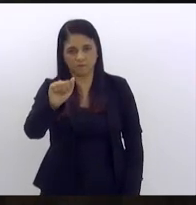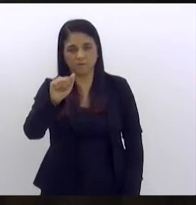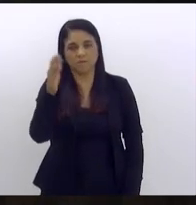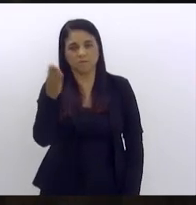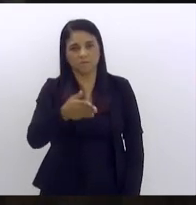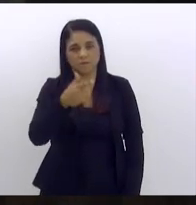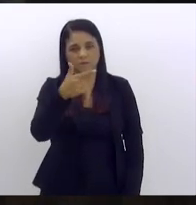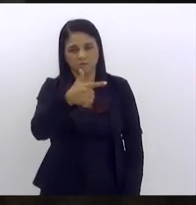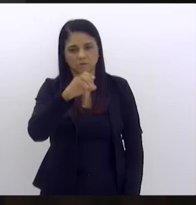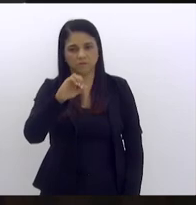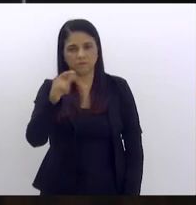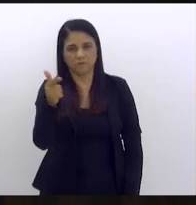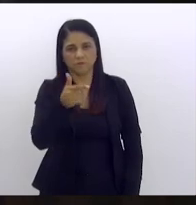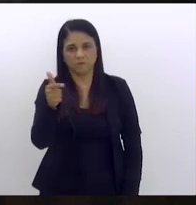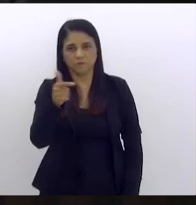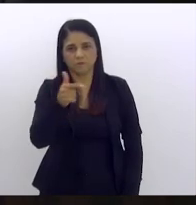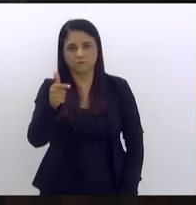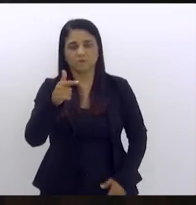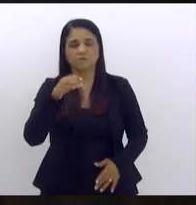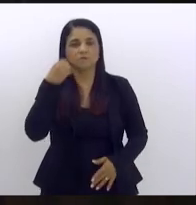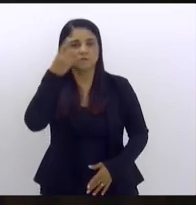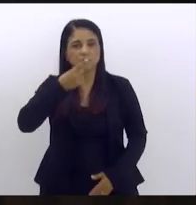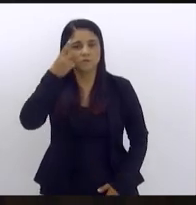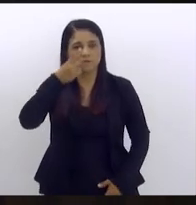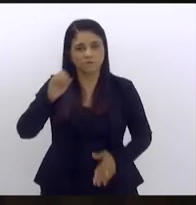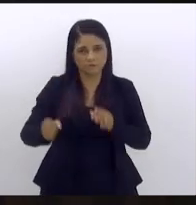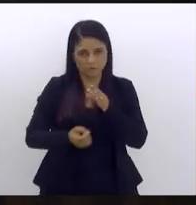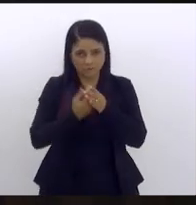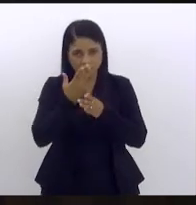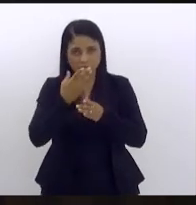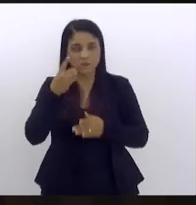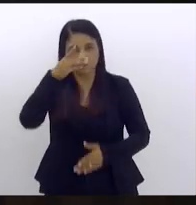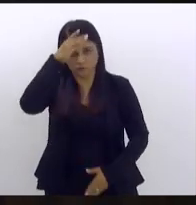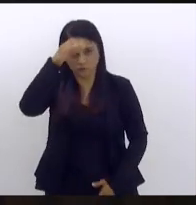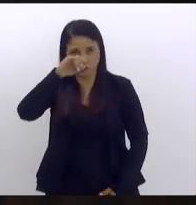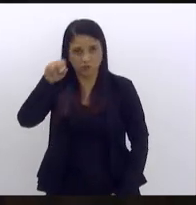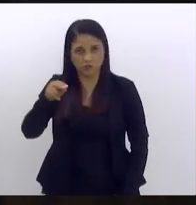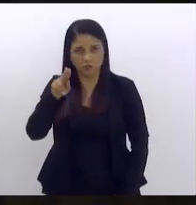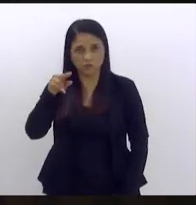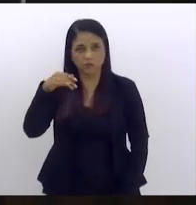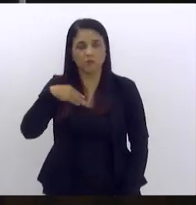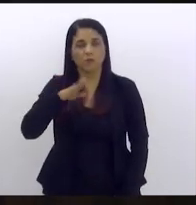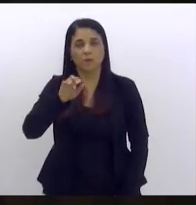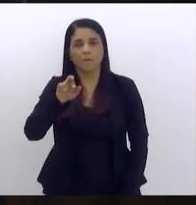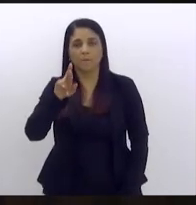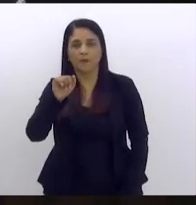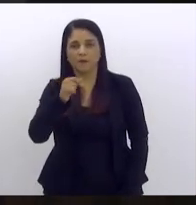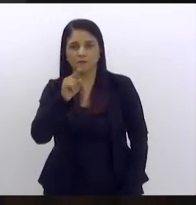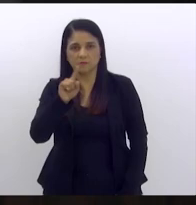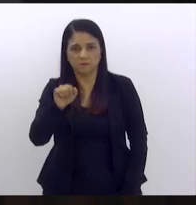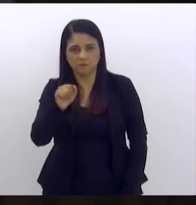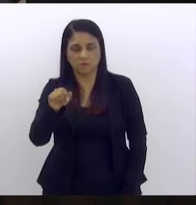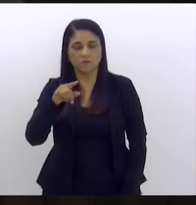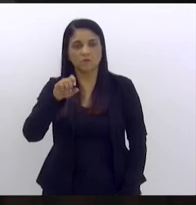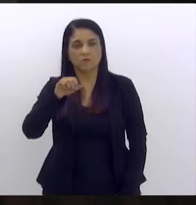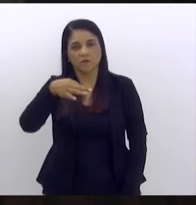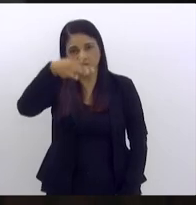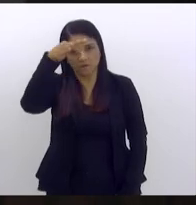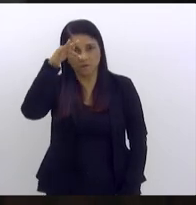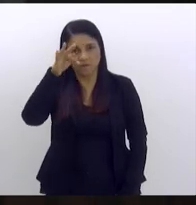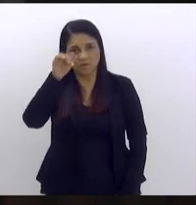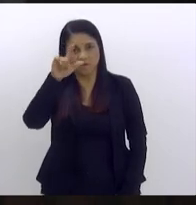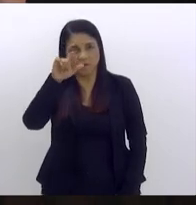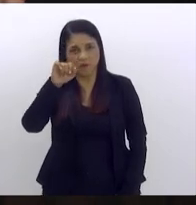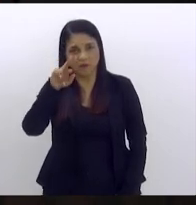5.739-A, de 2022, de autoria dos deputados Tia Ju, Brazão, Flávio Serafini, Marta Rocha, Samuel